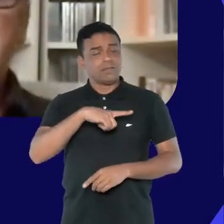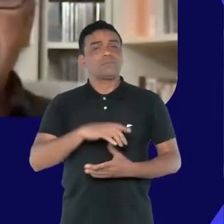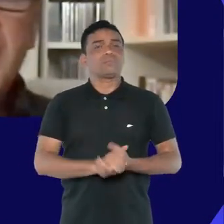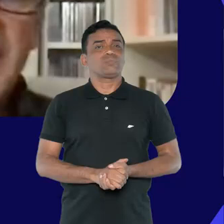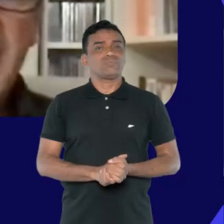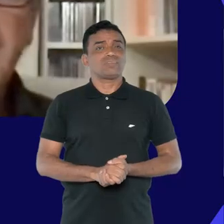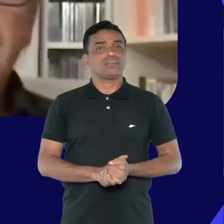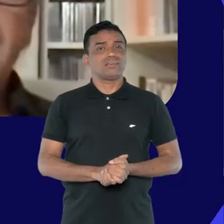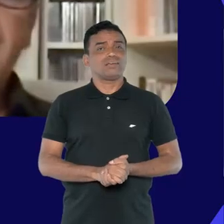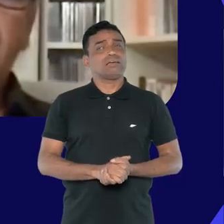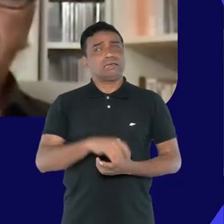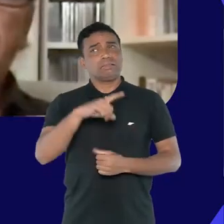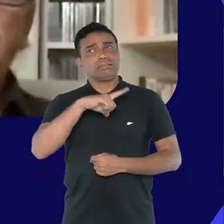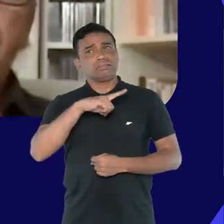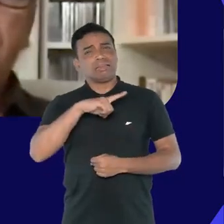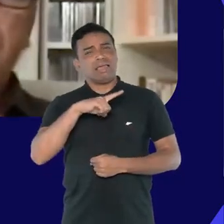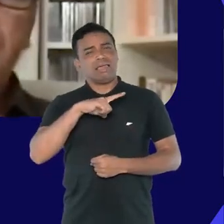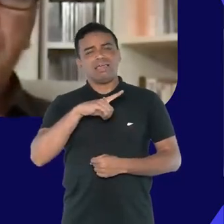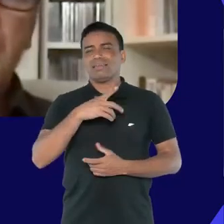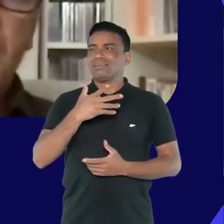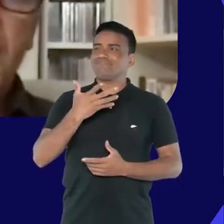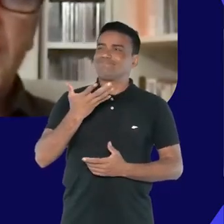existe um permanente,